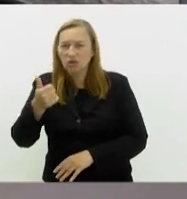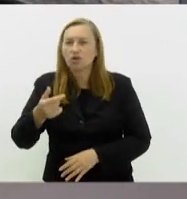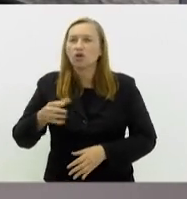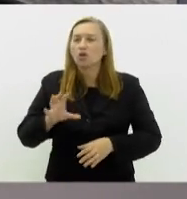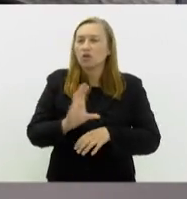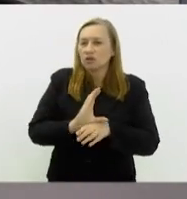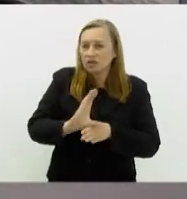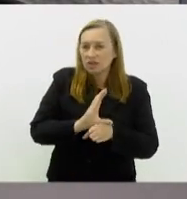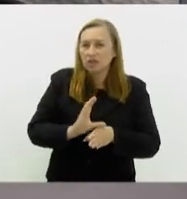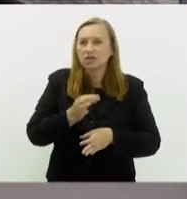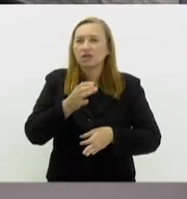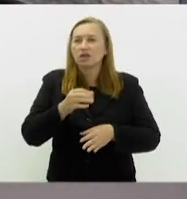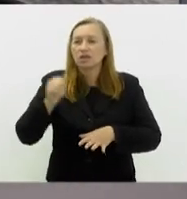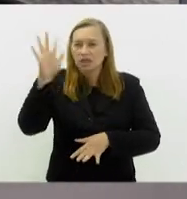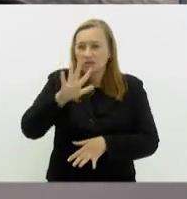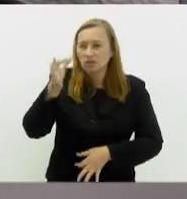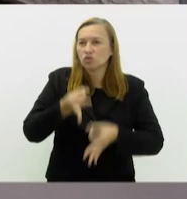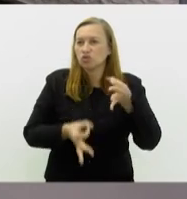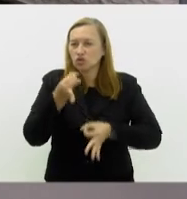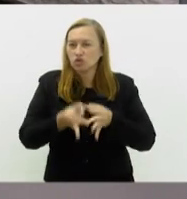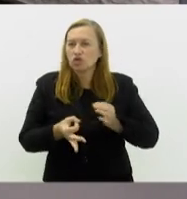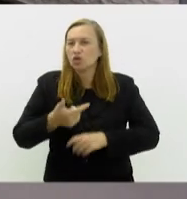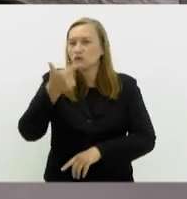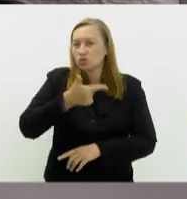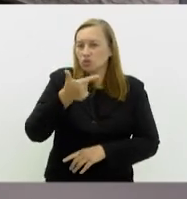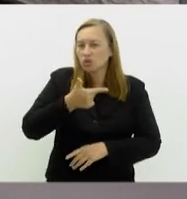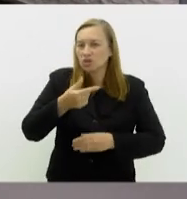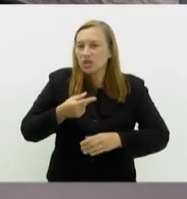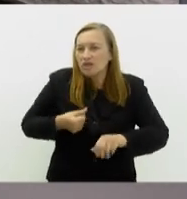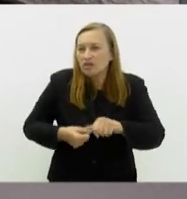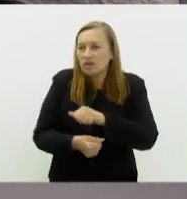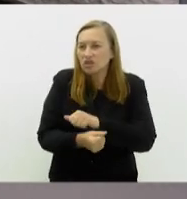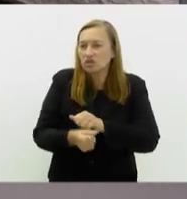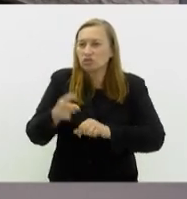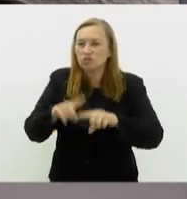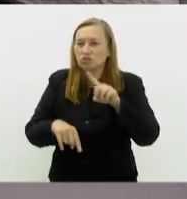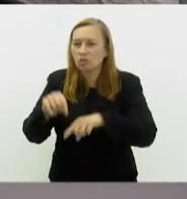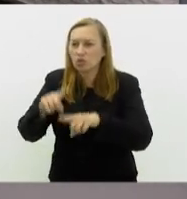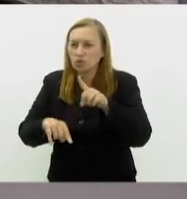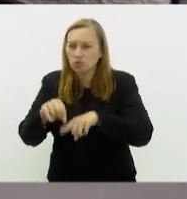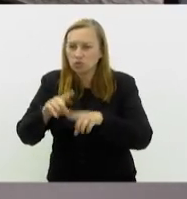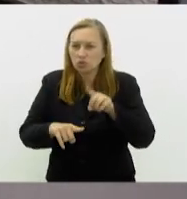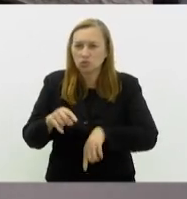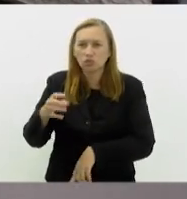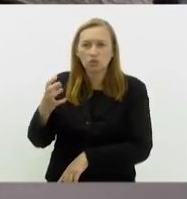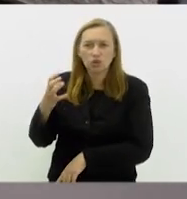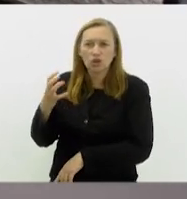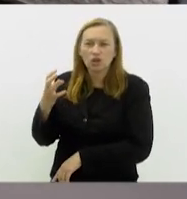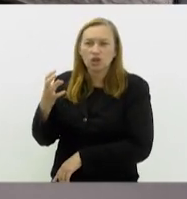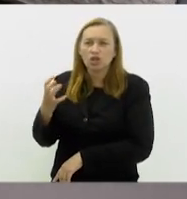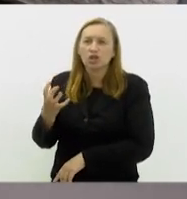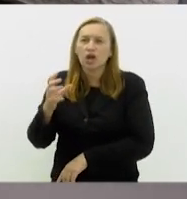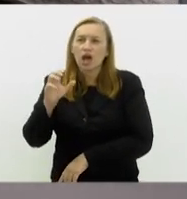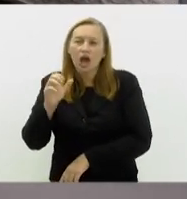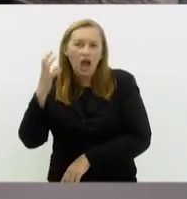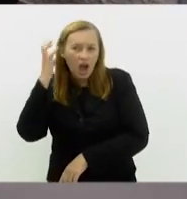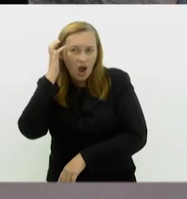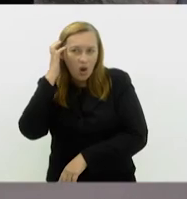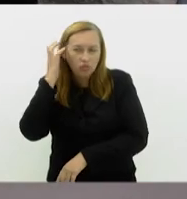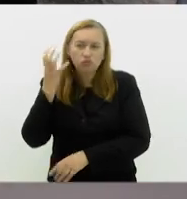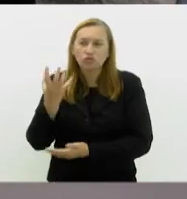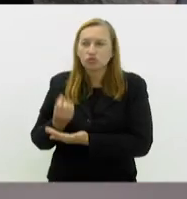dois investir na aquisição de equipamentos de captação de áudio e vídeo dispositivo de